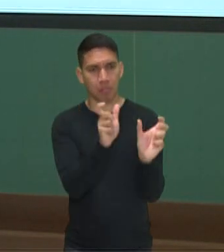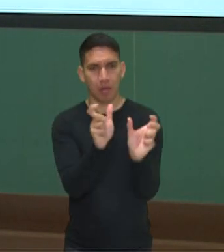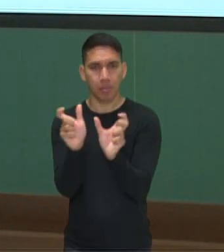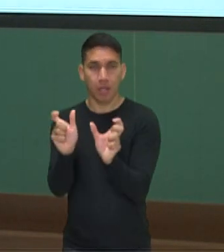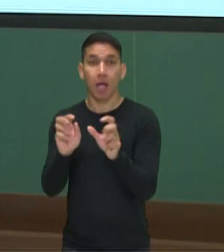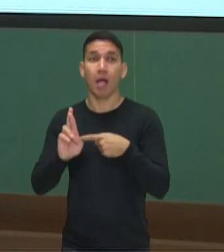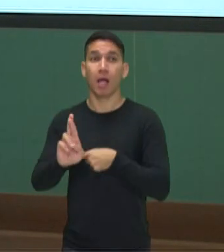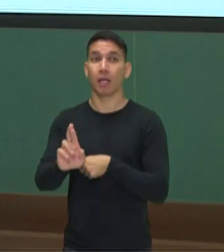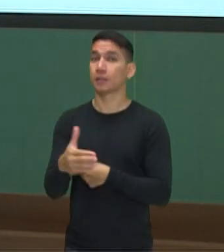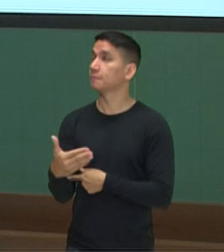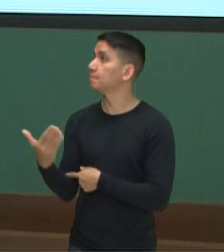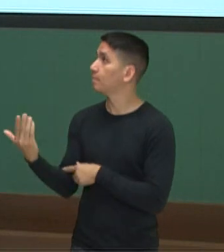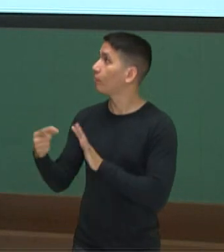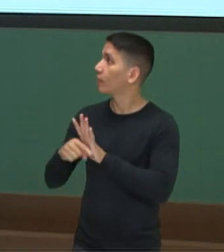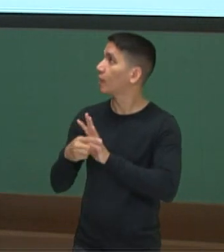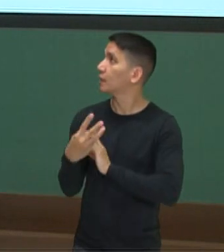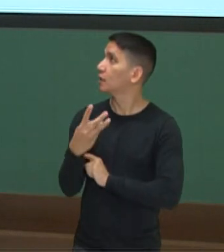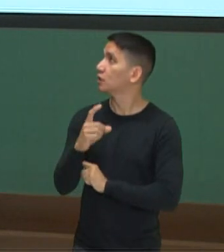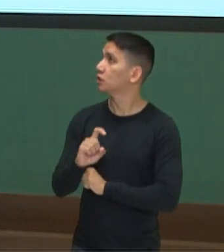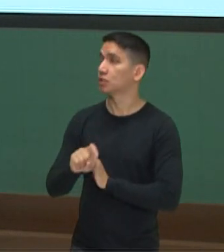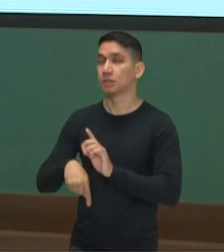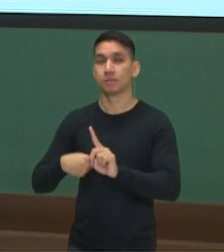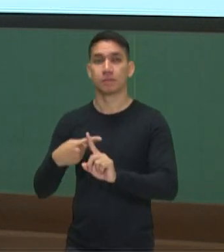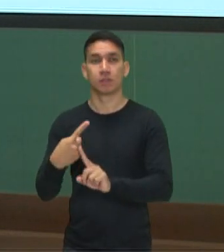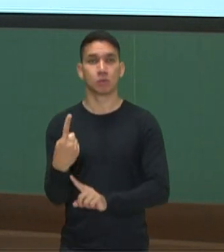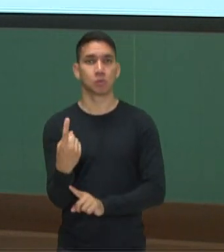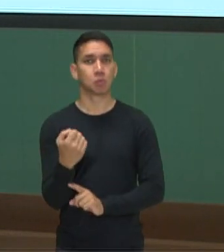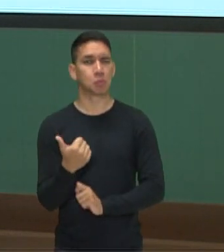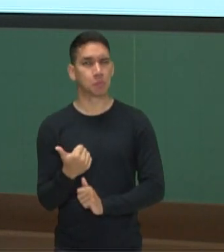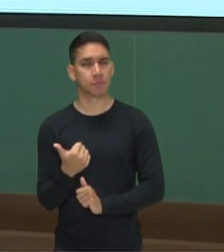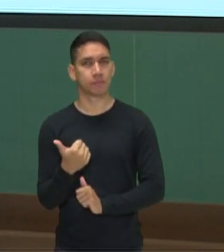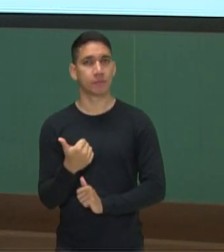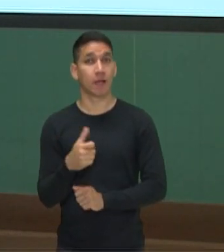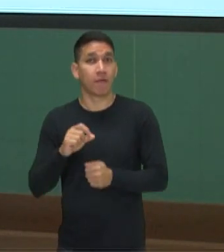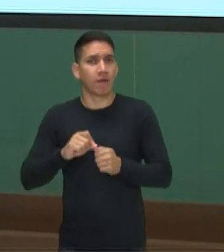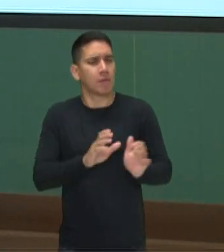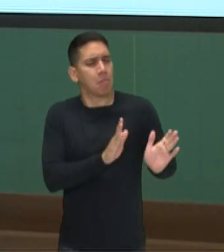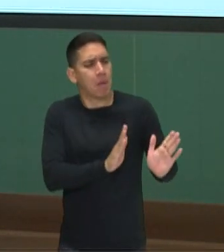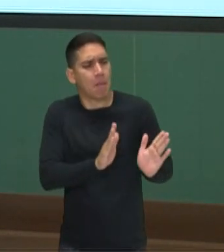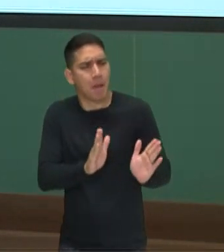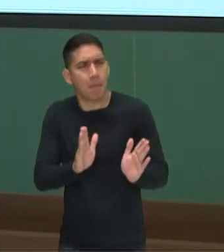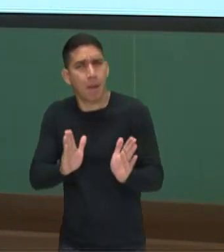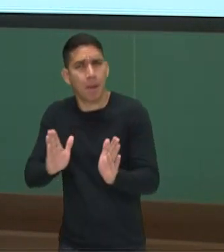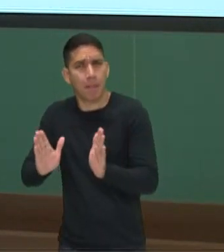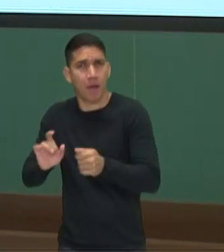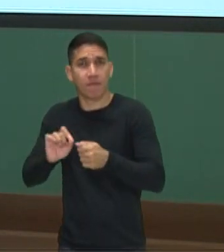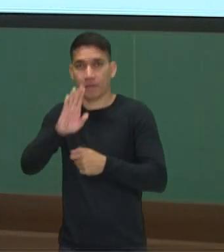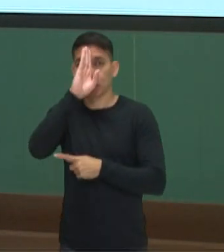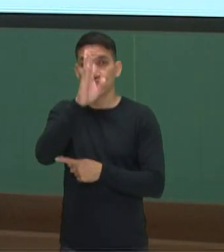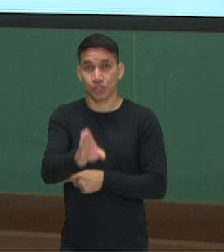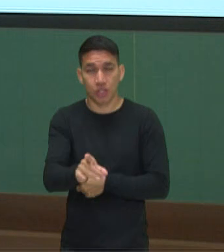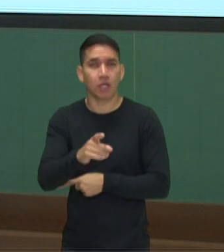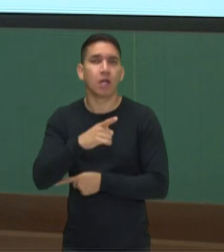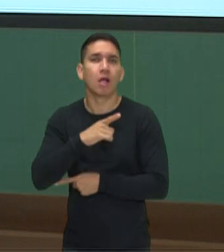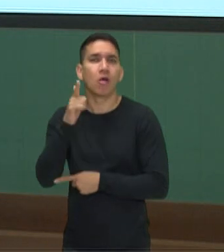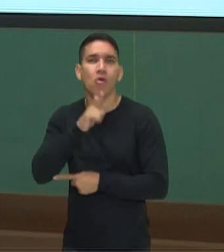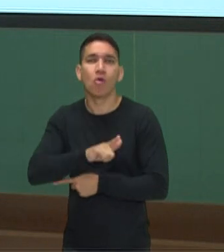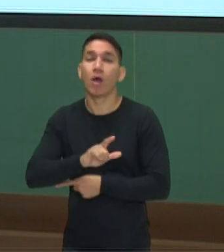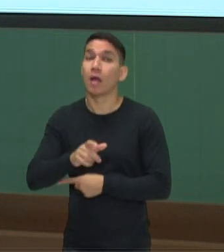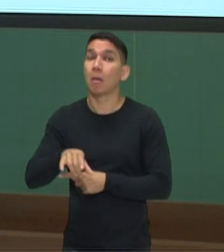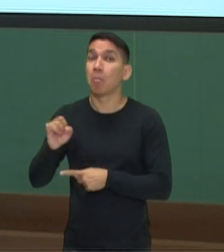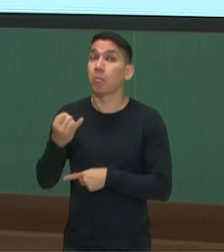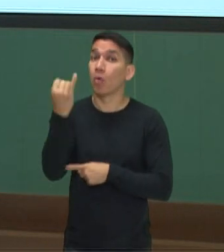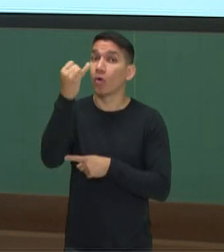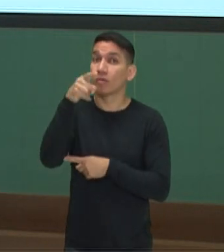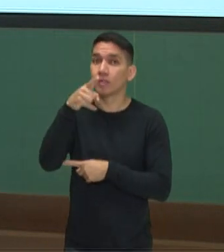resultado, menos 3x mais 1. Tranquilo? Faça passo a passo, faça direto, né? O importante é você